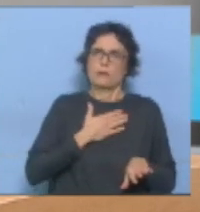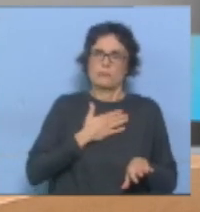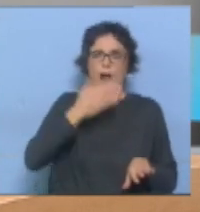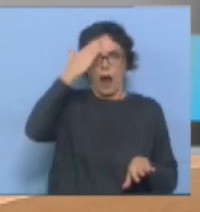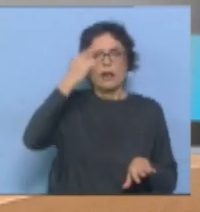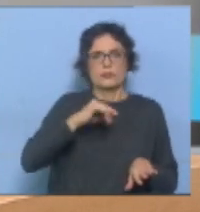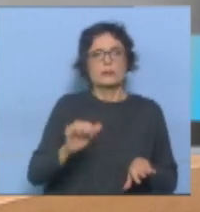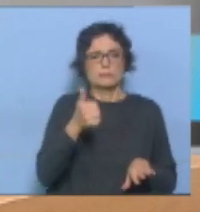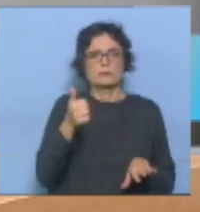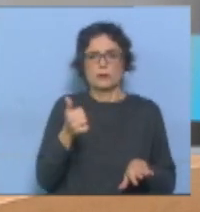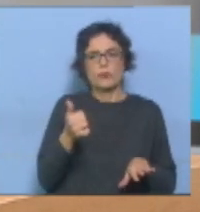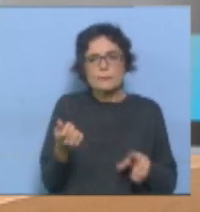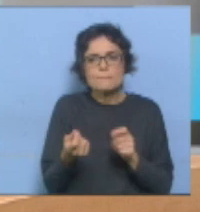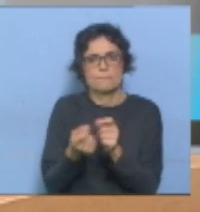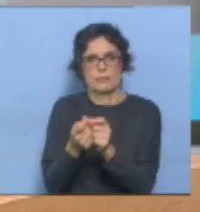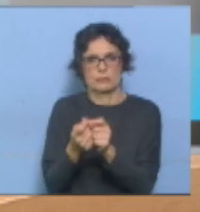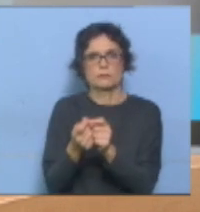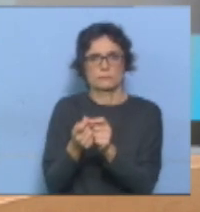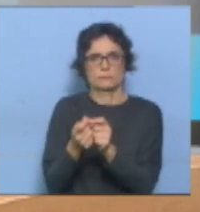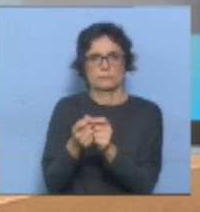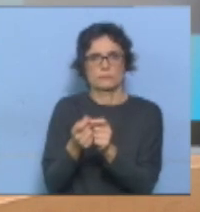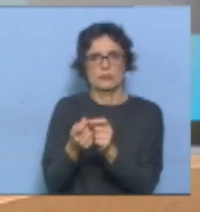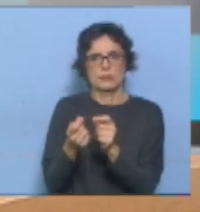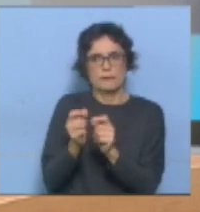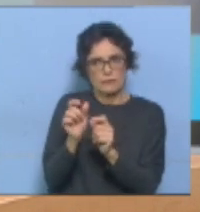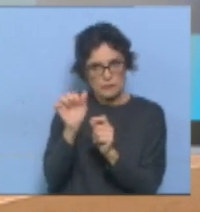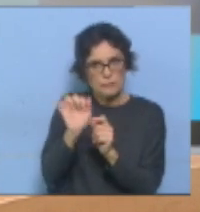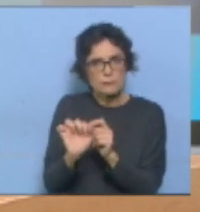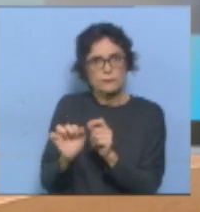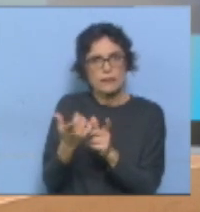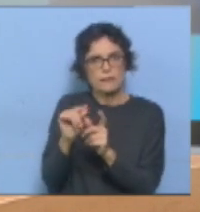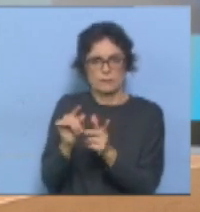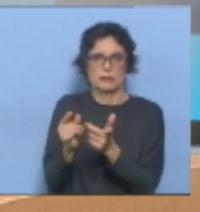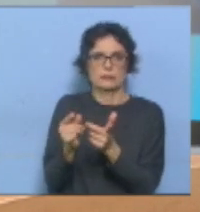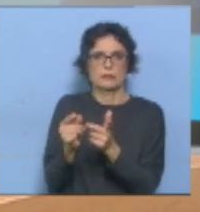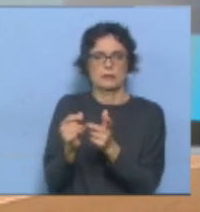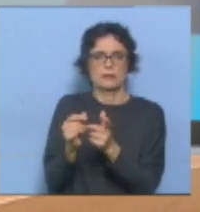mas de todos, e para haver ali uma adaptação. Depois lentamente retomei